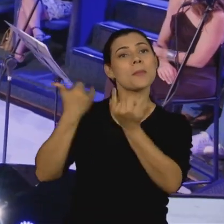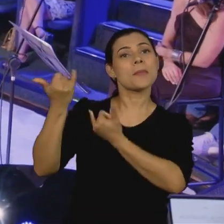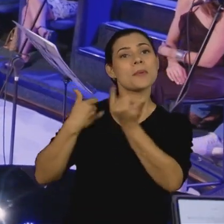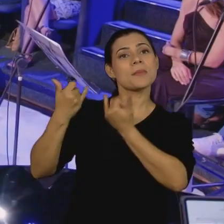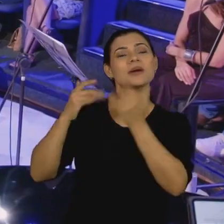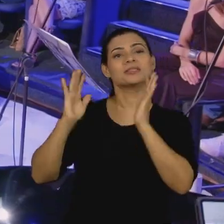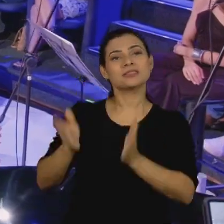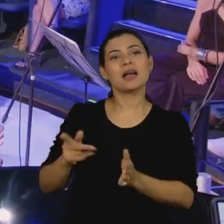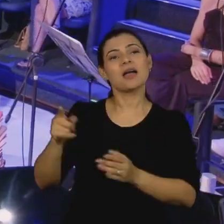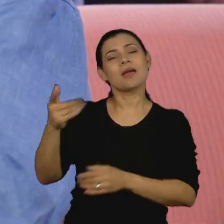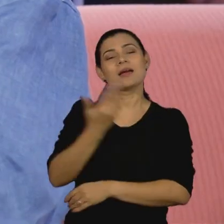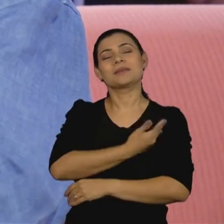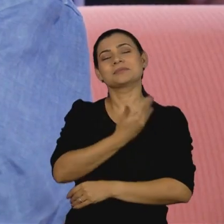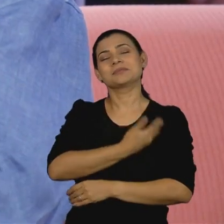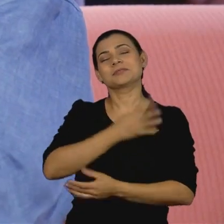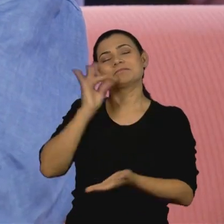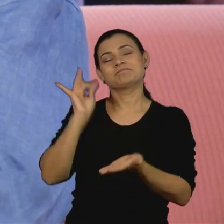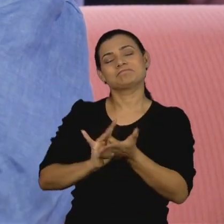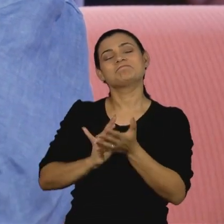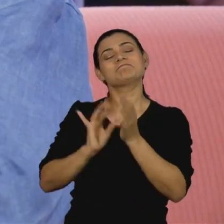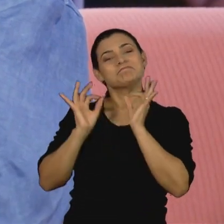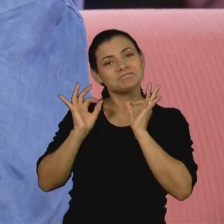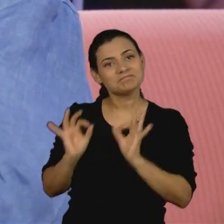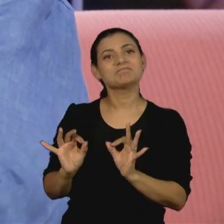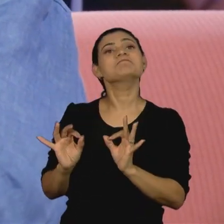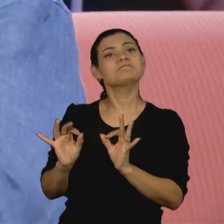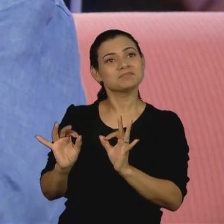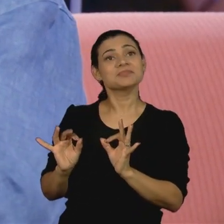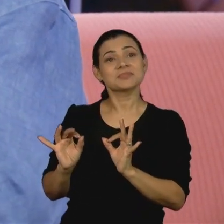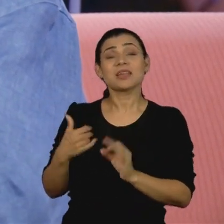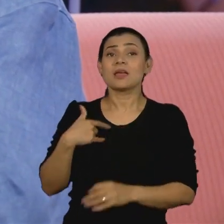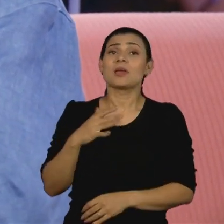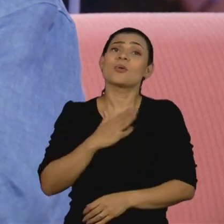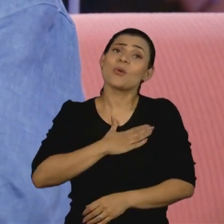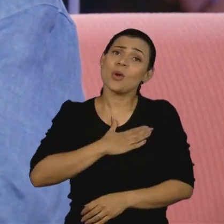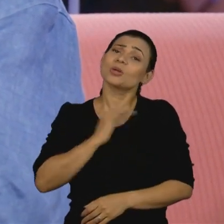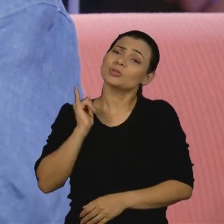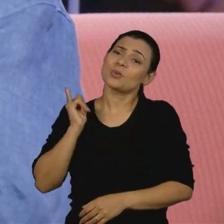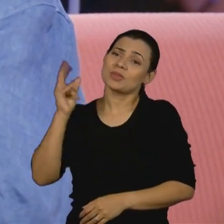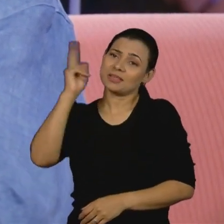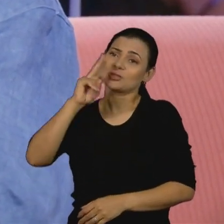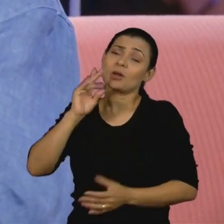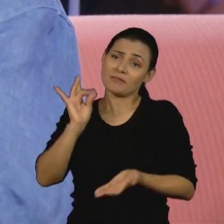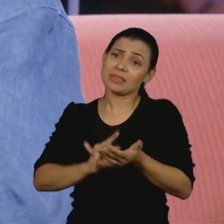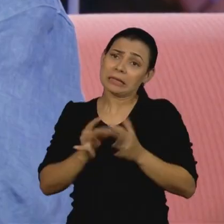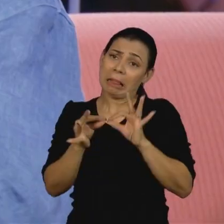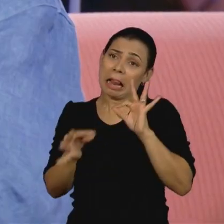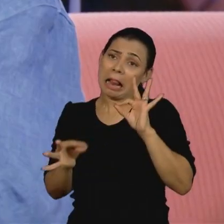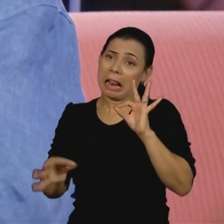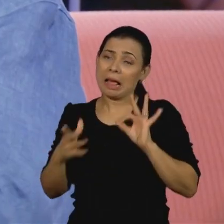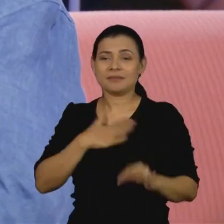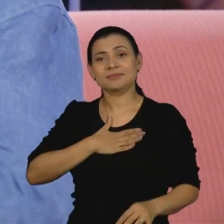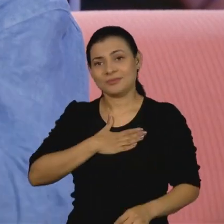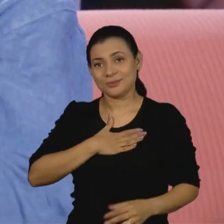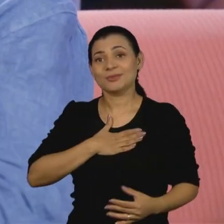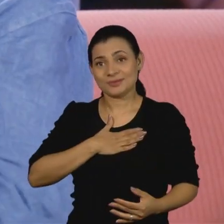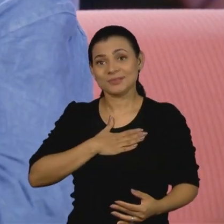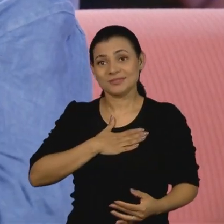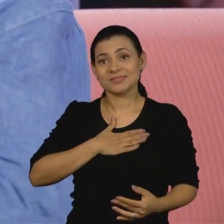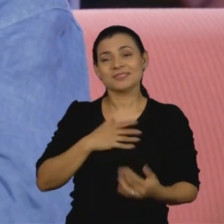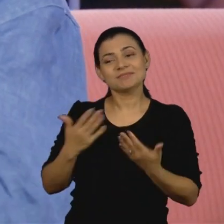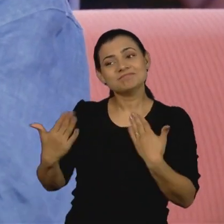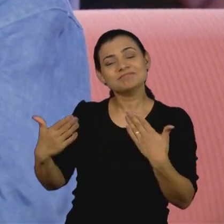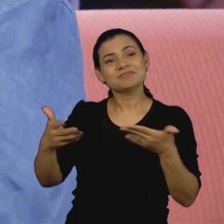realmente um grande amigo, né? Eu gosto muito de contar história, realmente, e gosto de estar